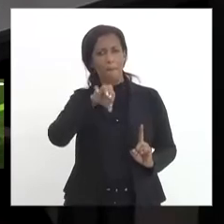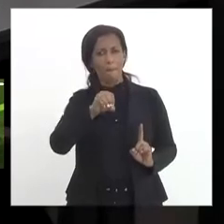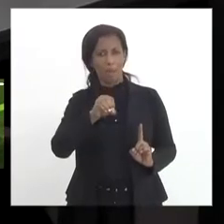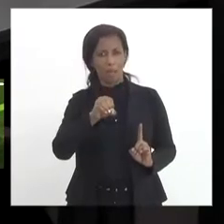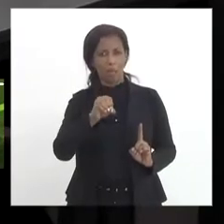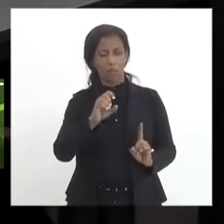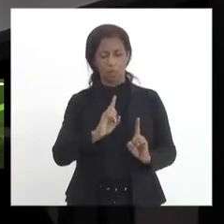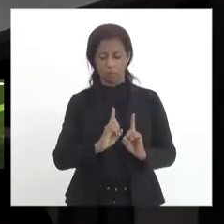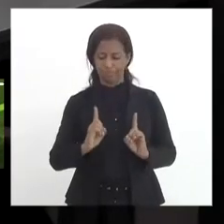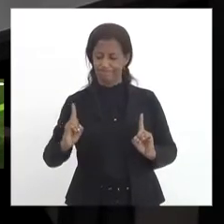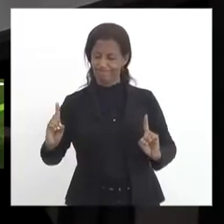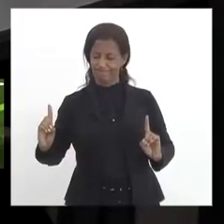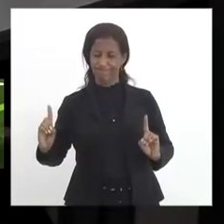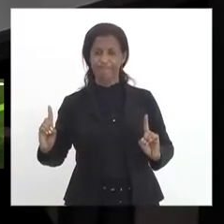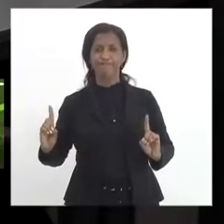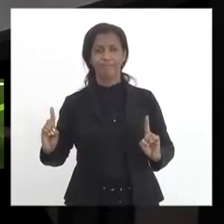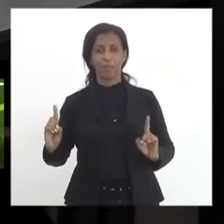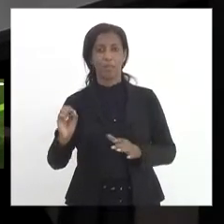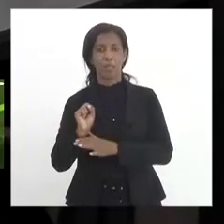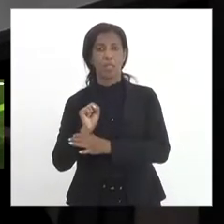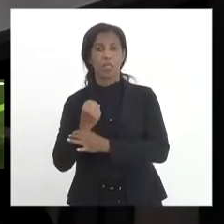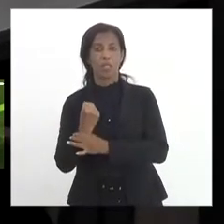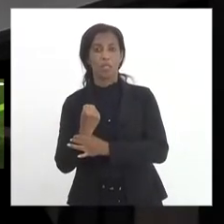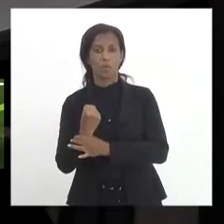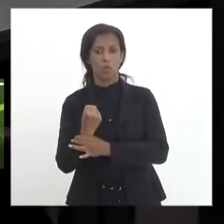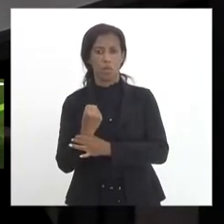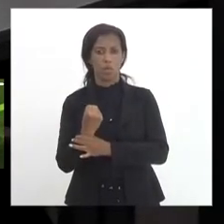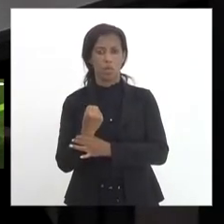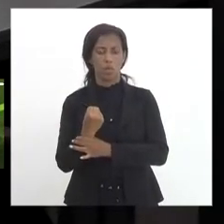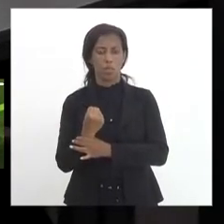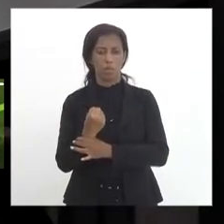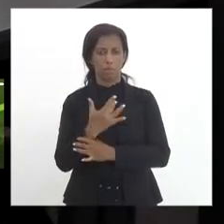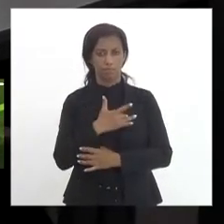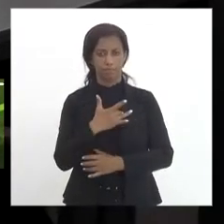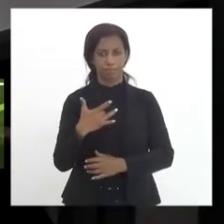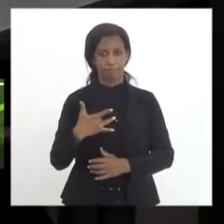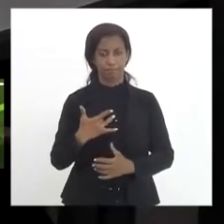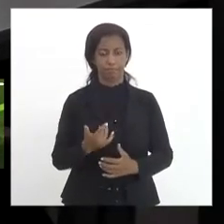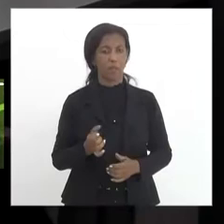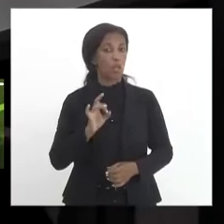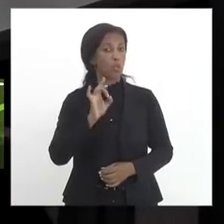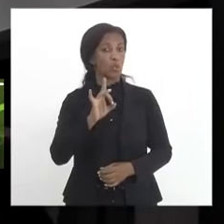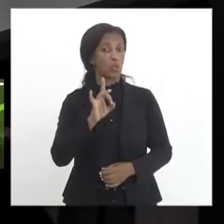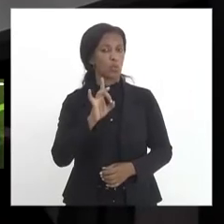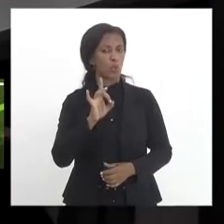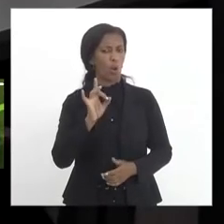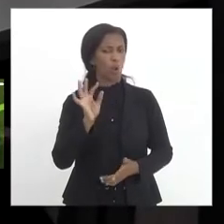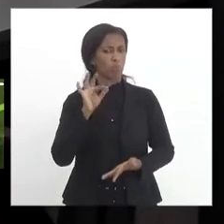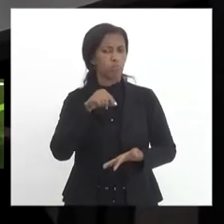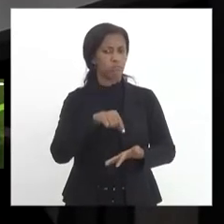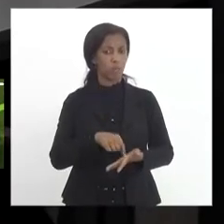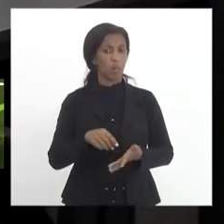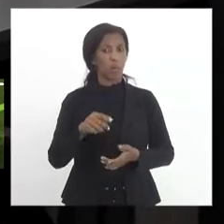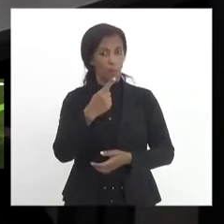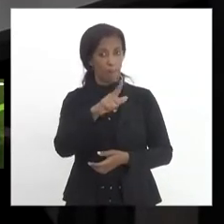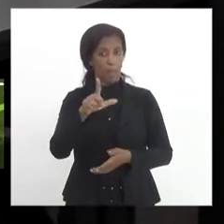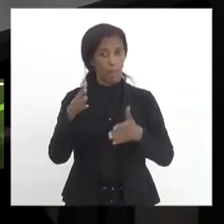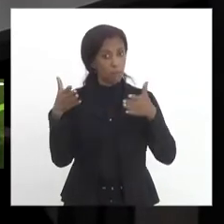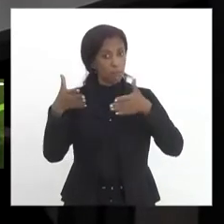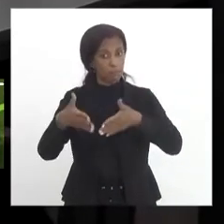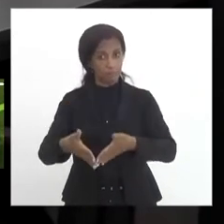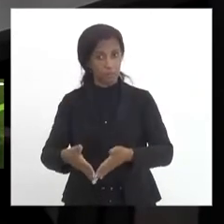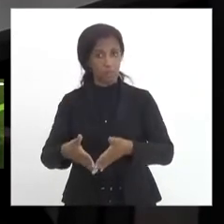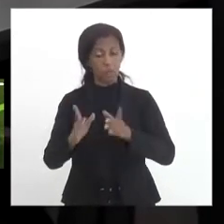a maior presença com a segurança, mantendo a segurança sanitária. Então, é só fazer essa ponderação de que o projeto é um projeto específico